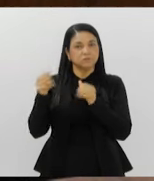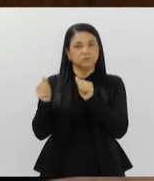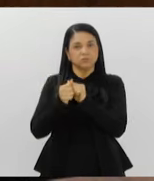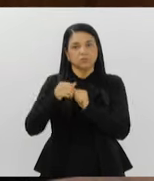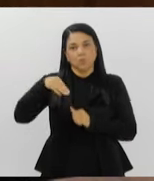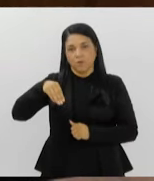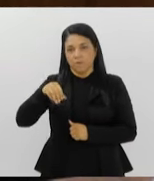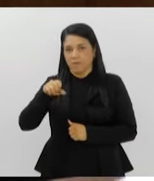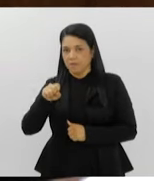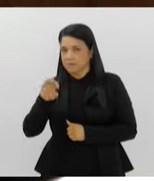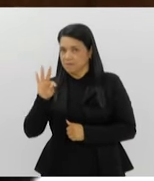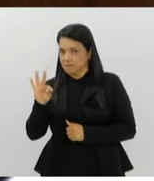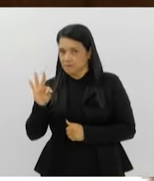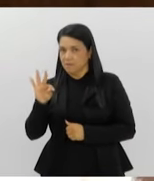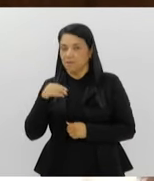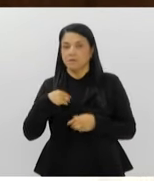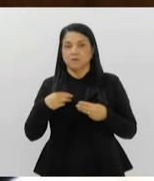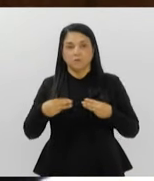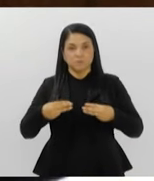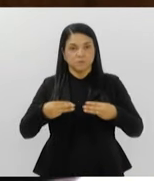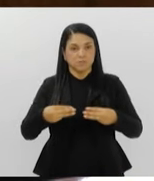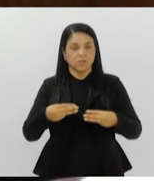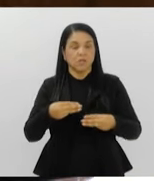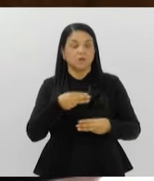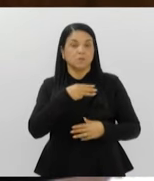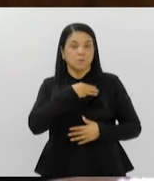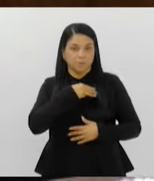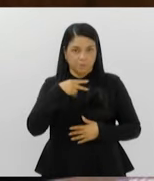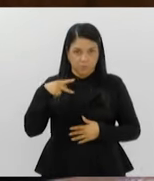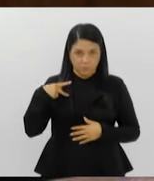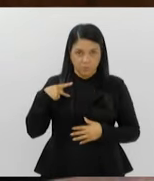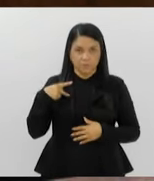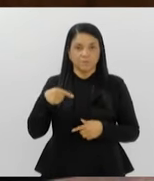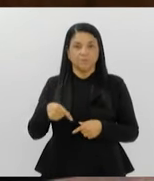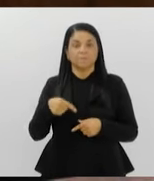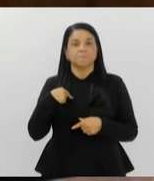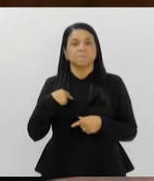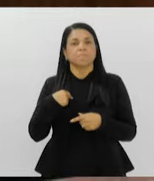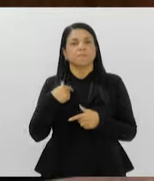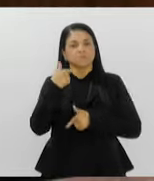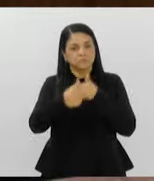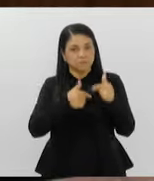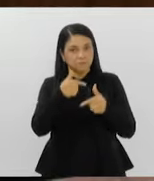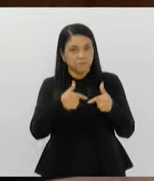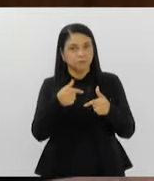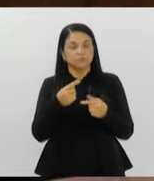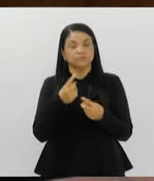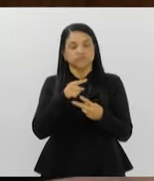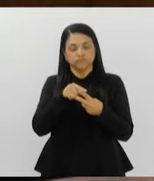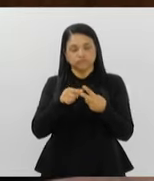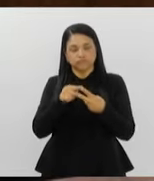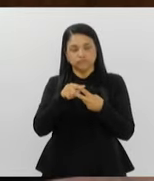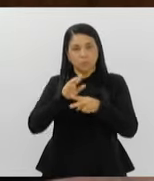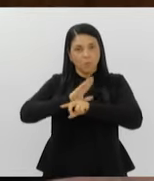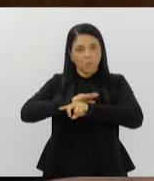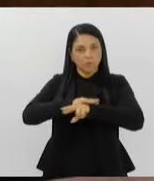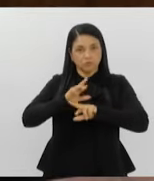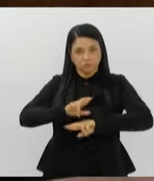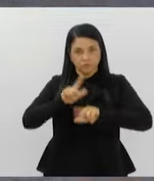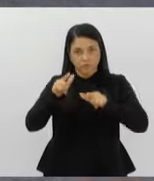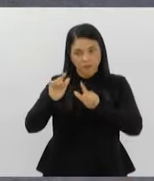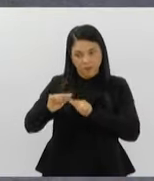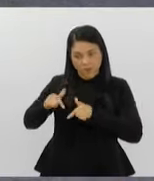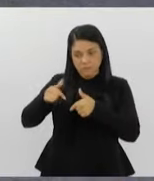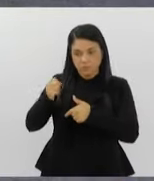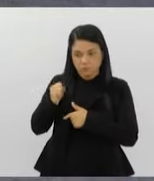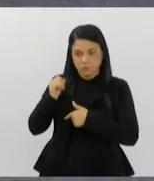MST e com o Ministério Público do Trabalho, nós fizemos em duas ocasiões diferentes, deputada Dani Monteiro, ações